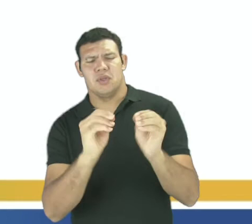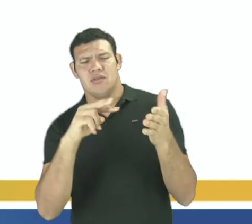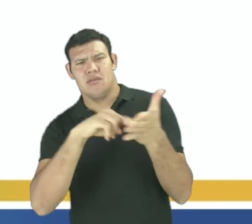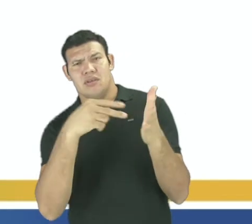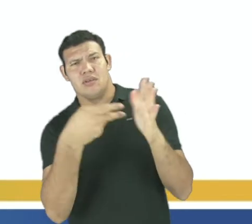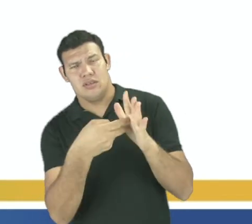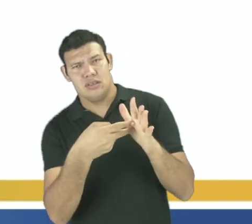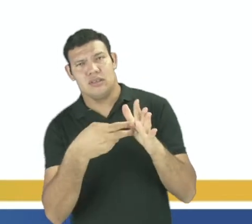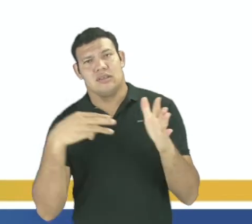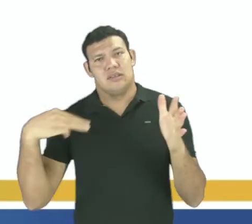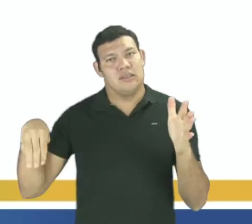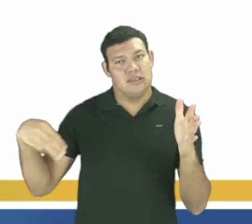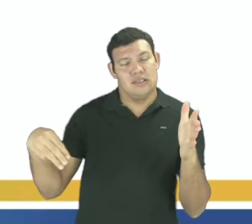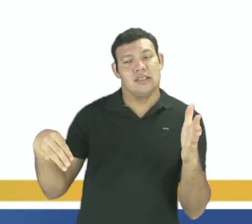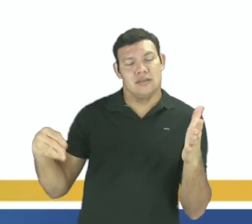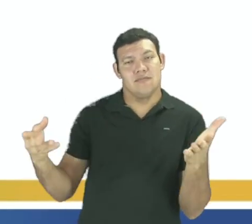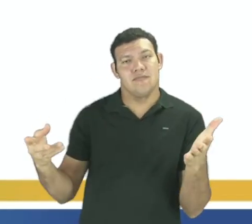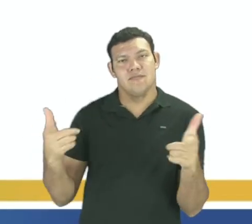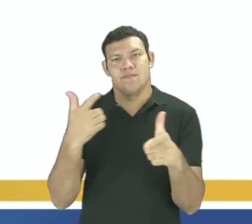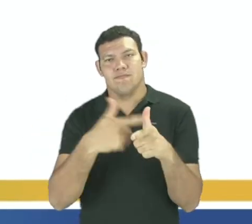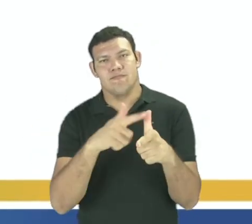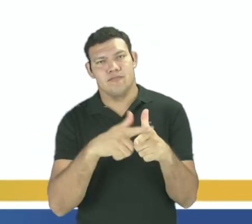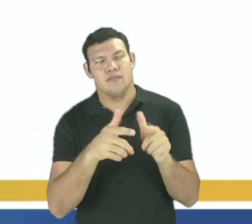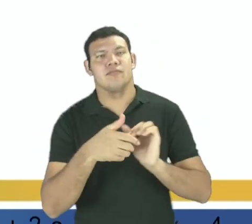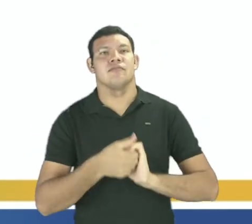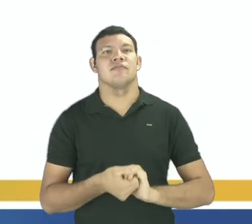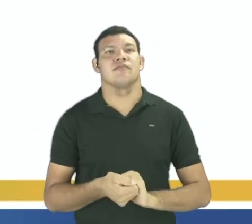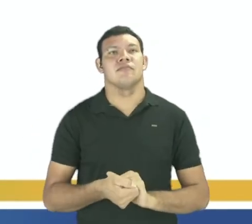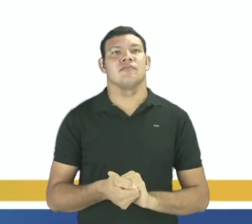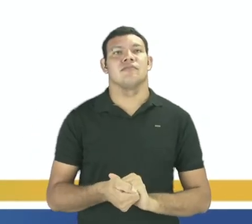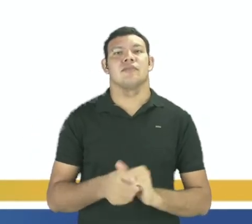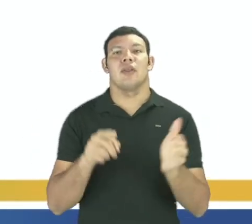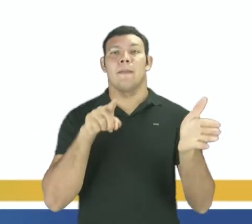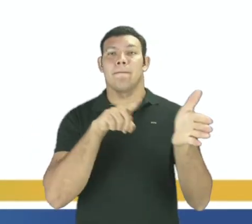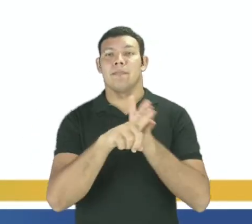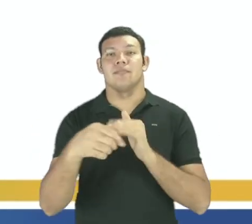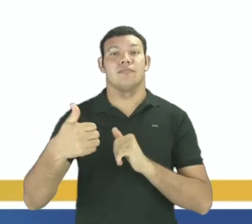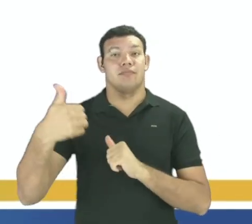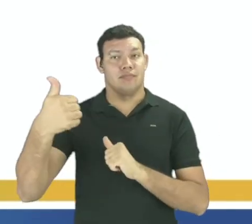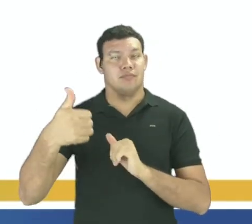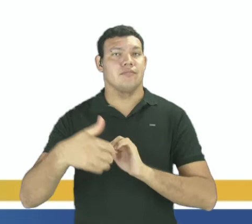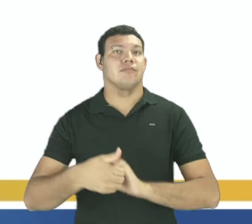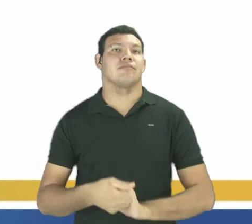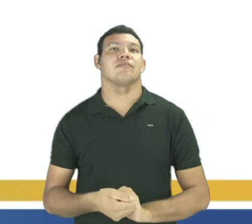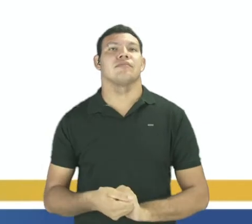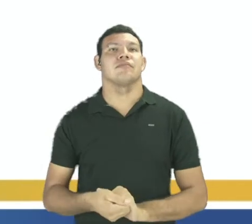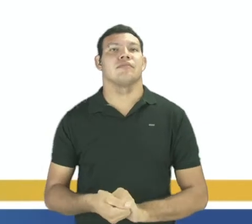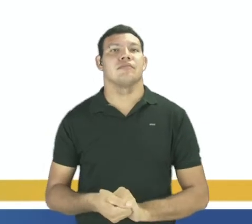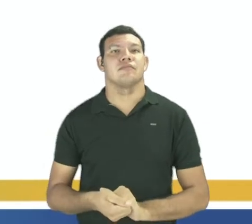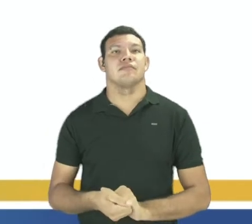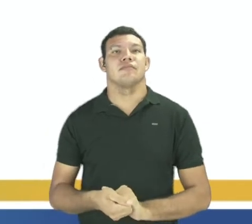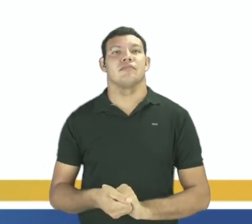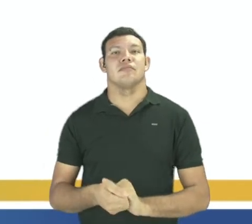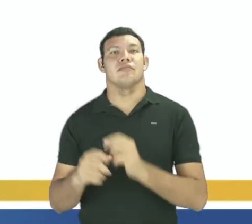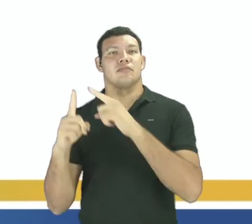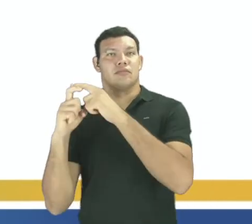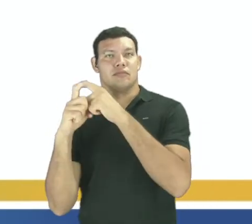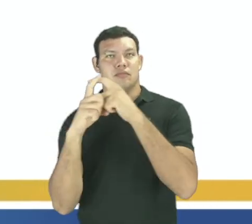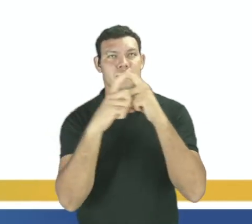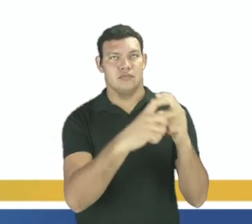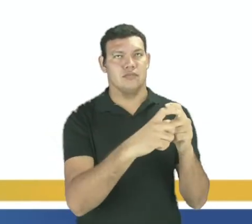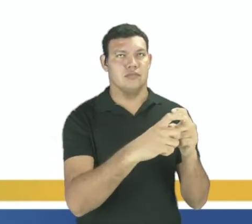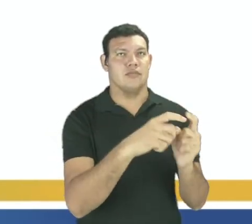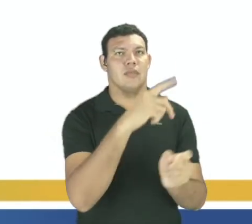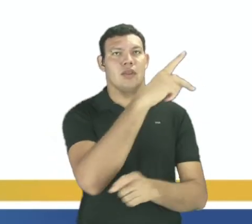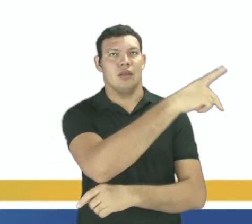definições matemáticas diante das situações, certo? Então vamos ao primeiro exercício. Dados os polinômios P1